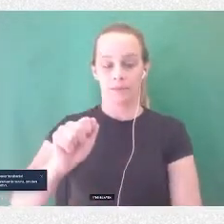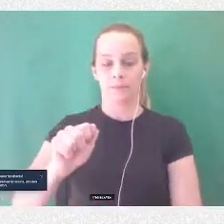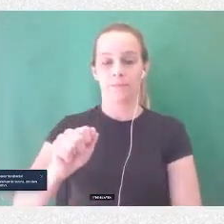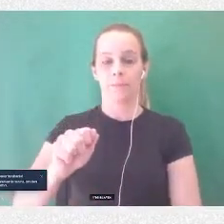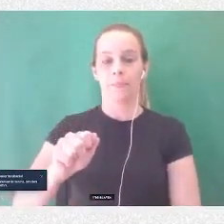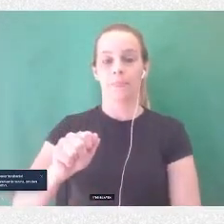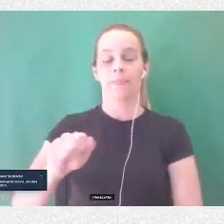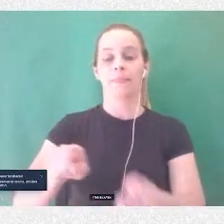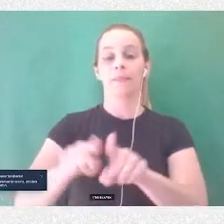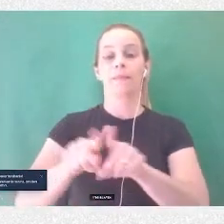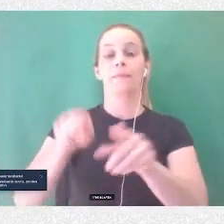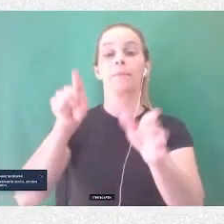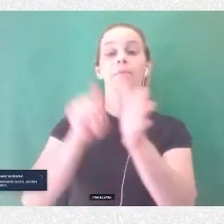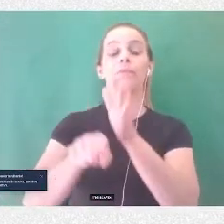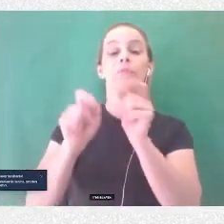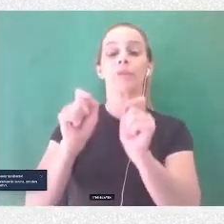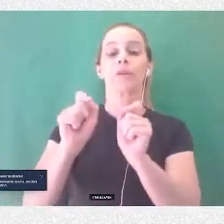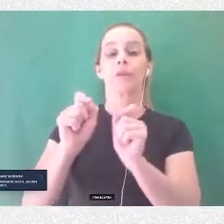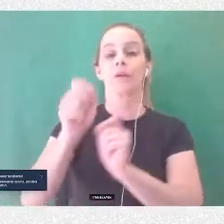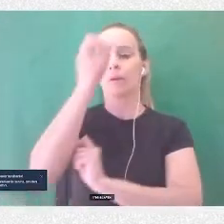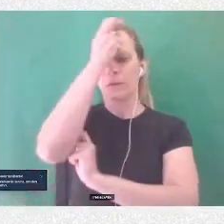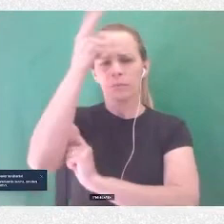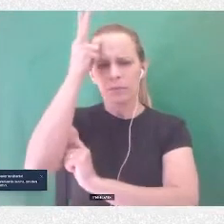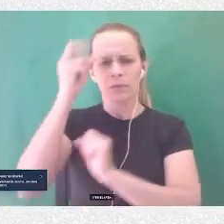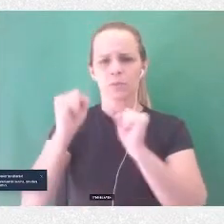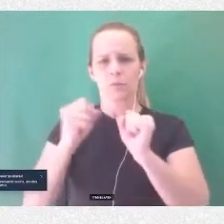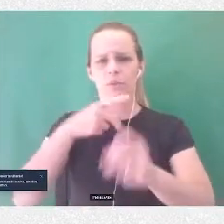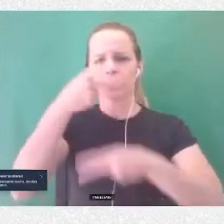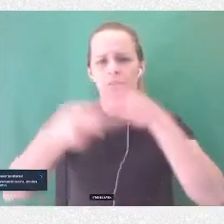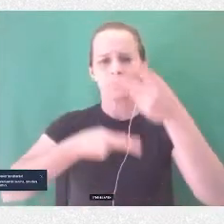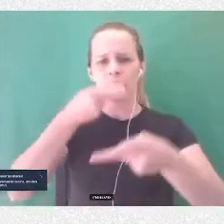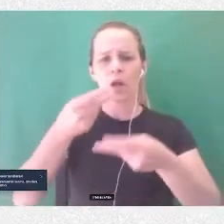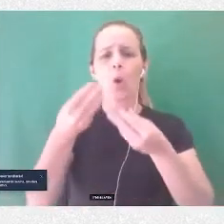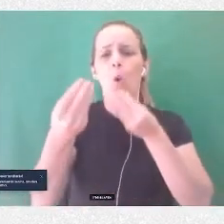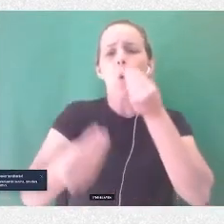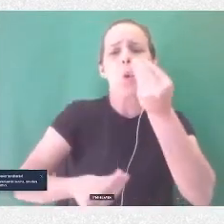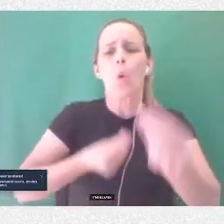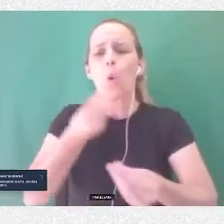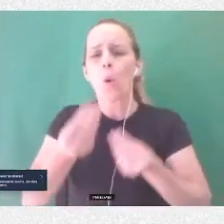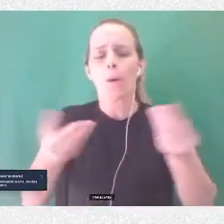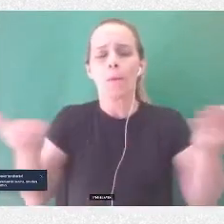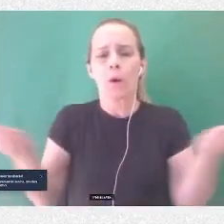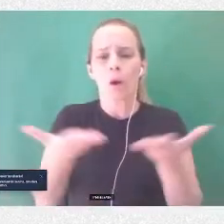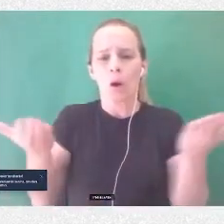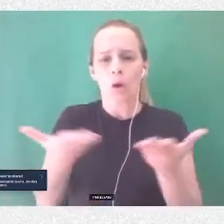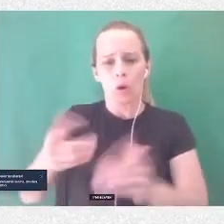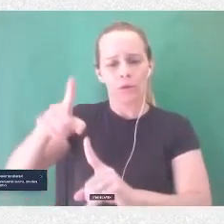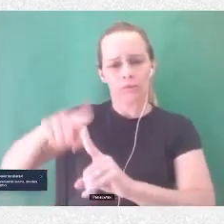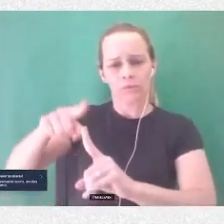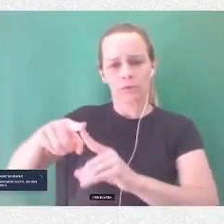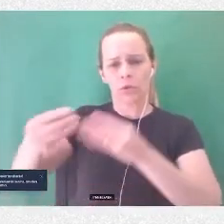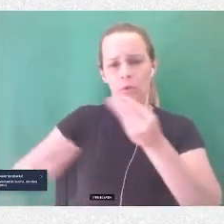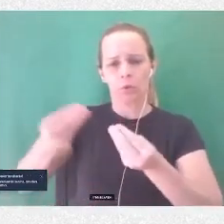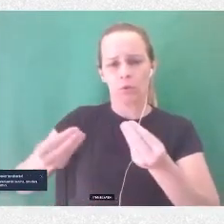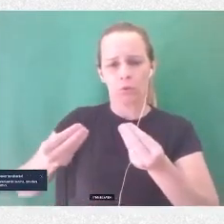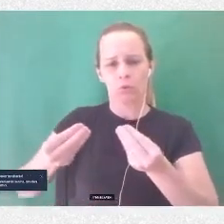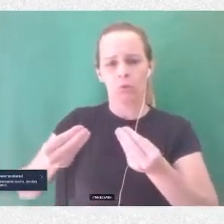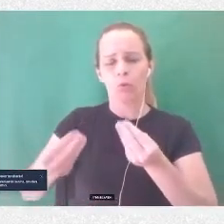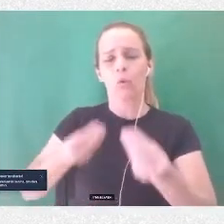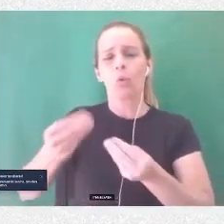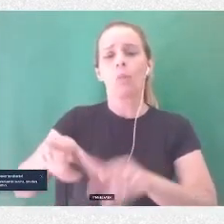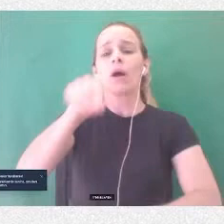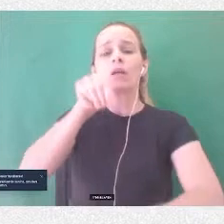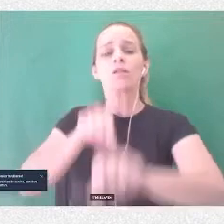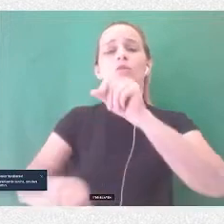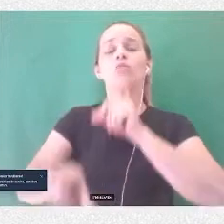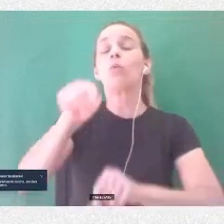GZH. O prefeito poderia repetir como está a cobertura vacinal no município, por favor? Como se deu a escolha do